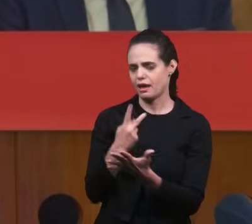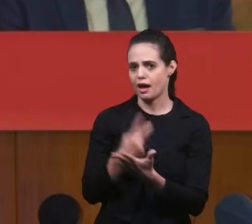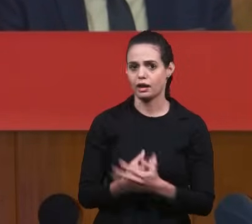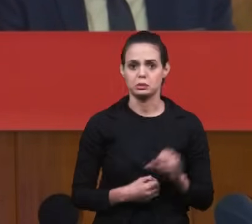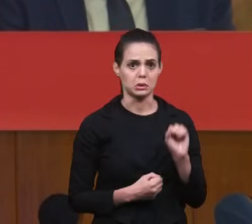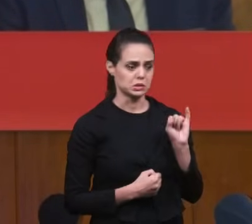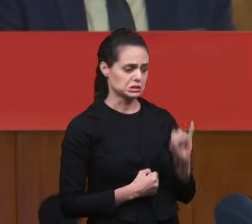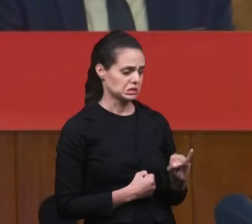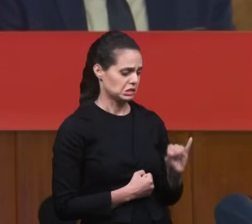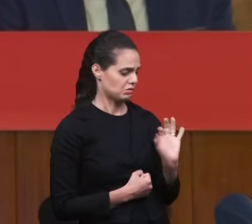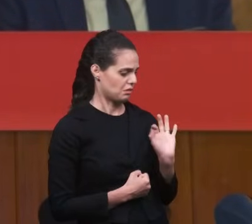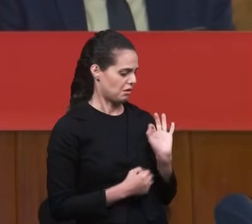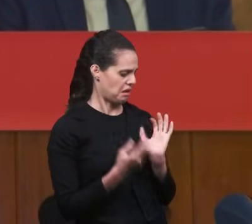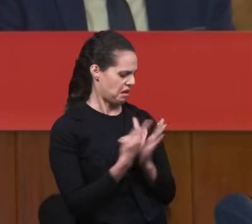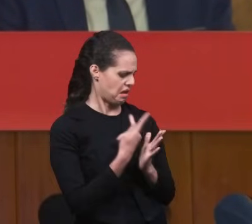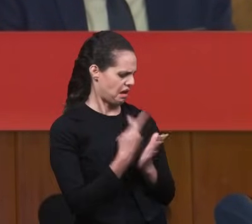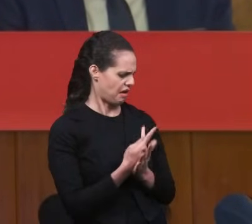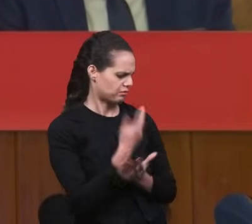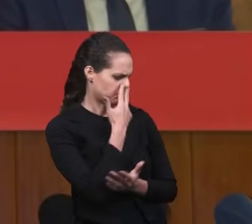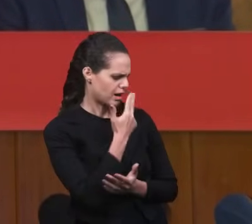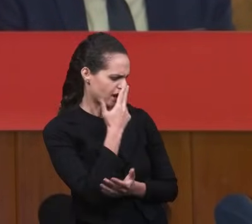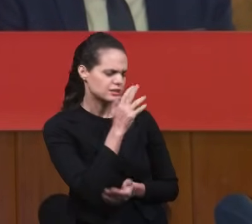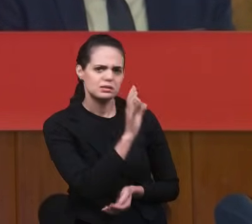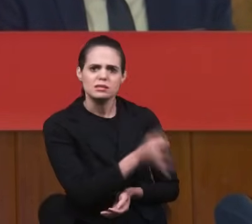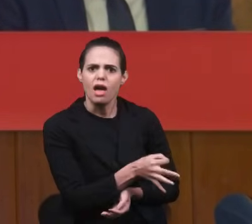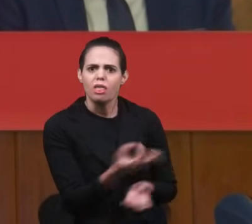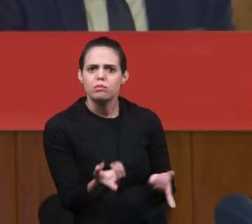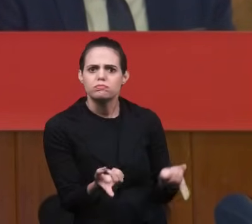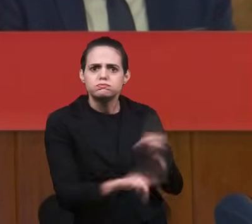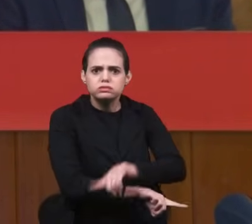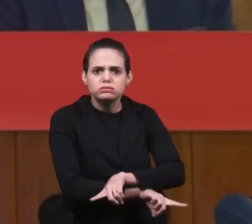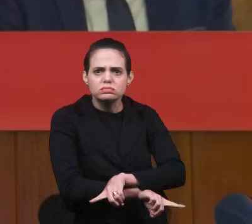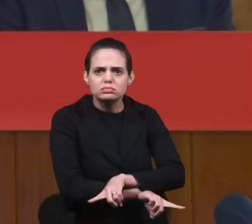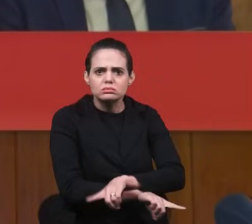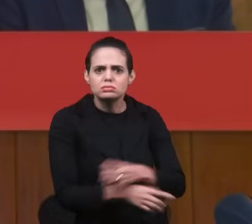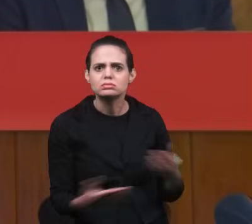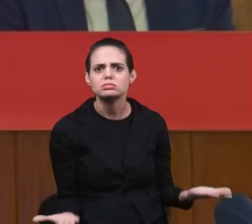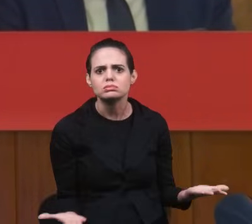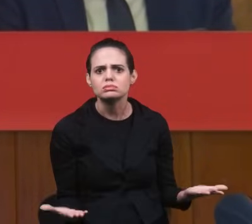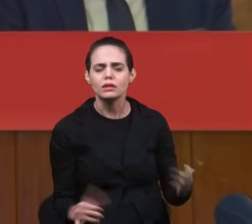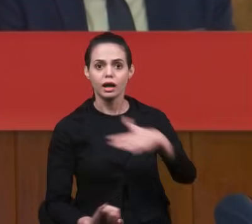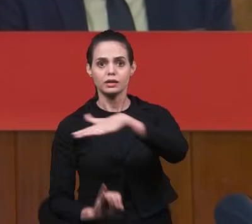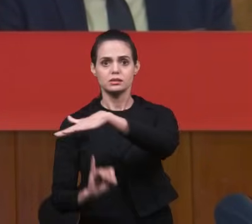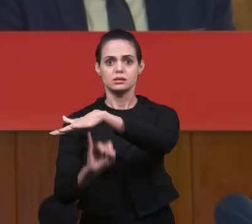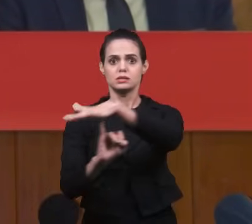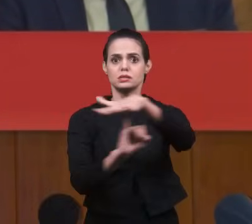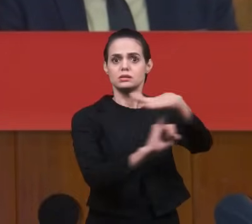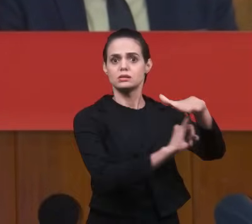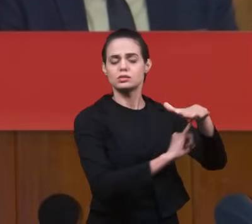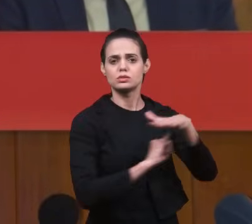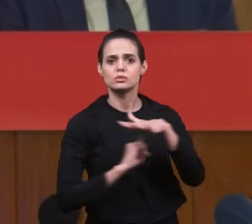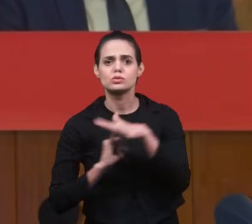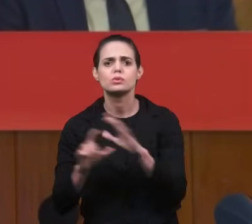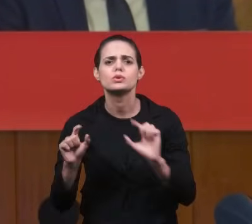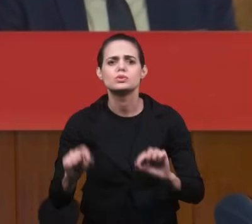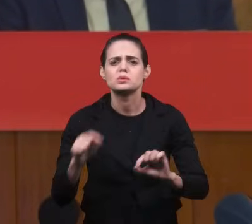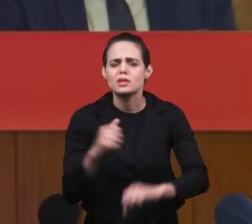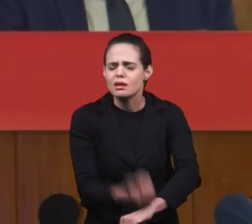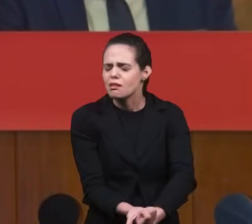E a ponto de que as instituições estão